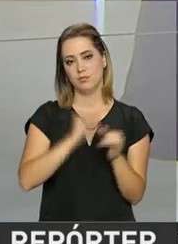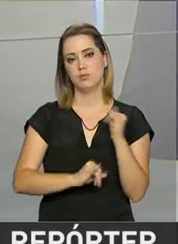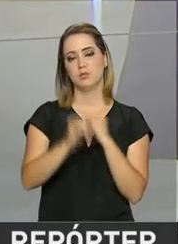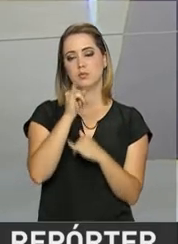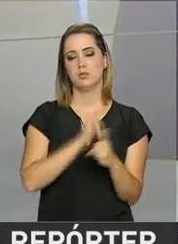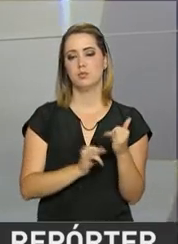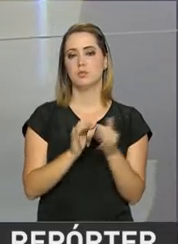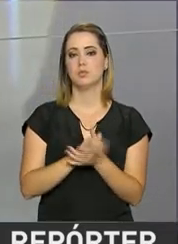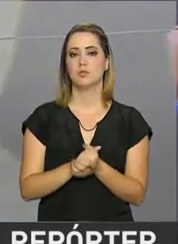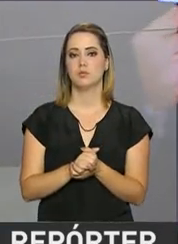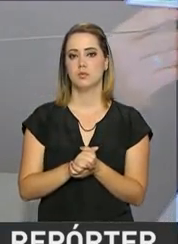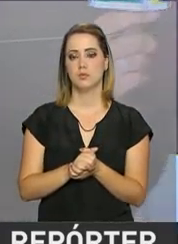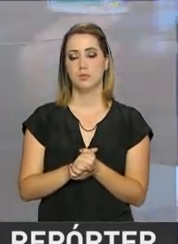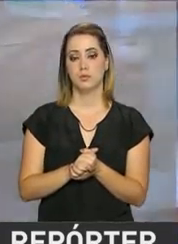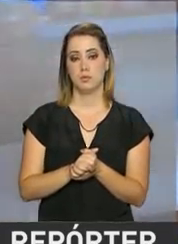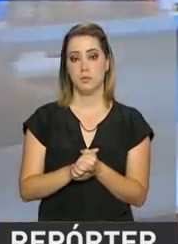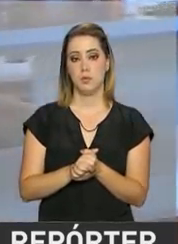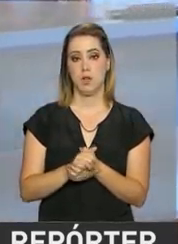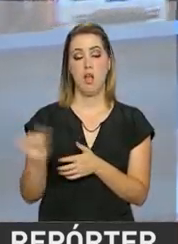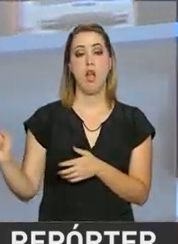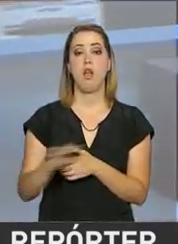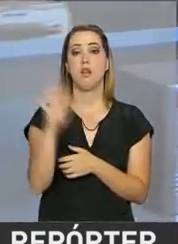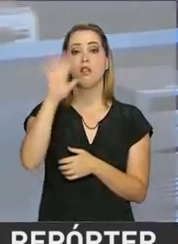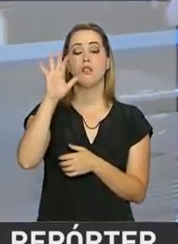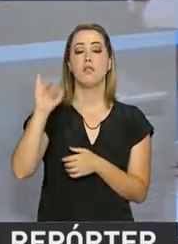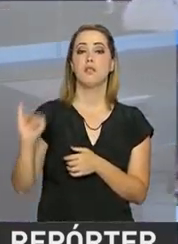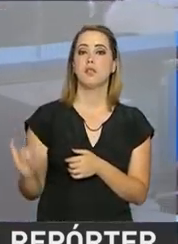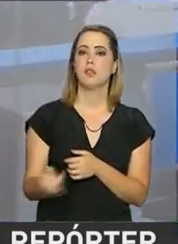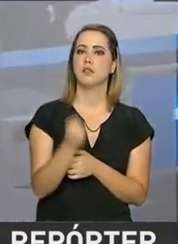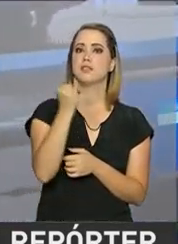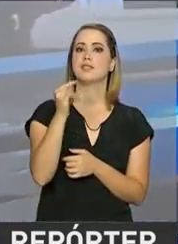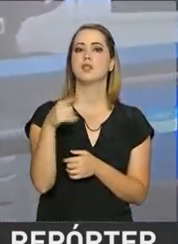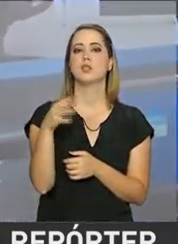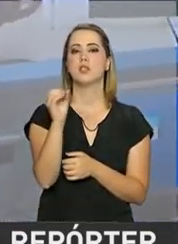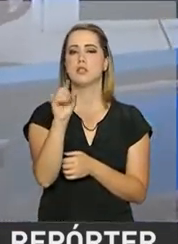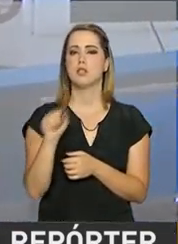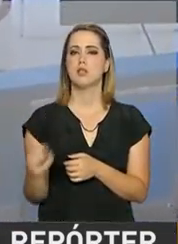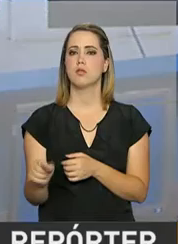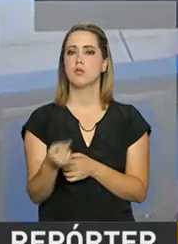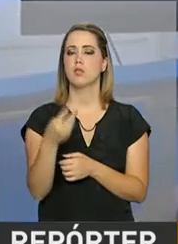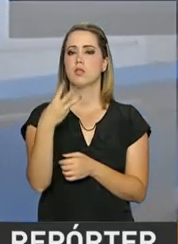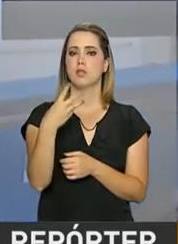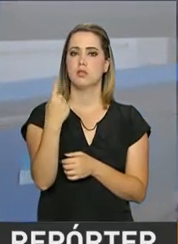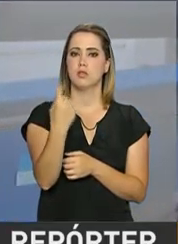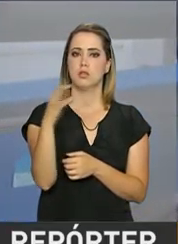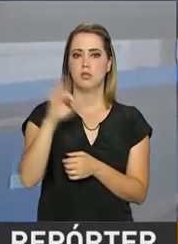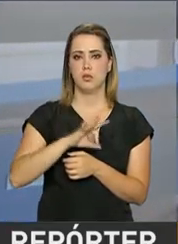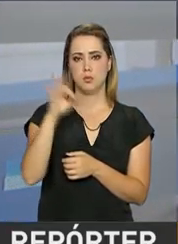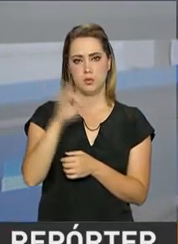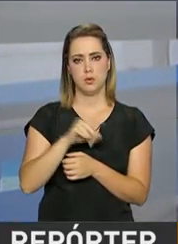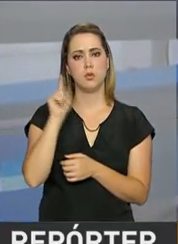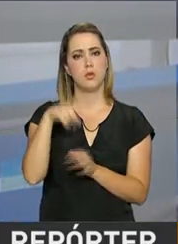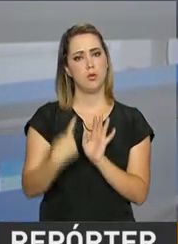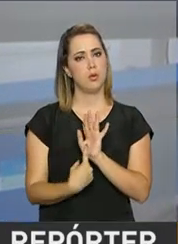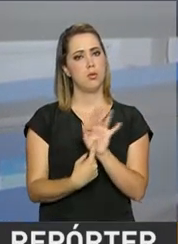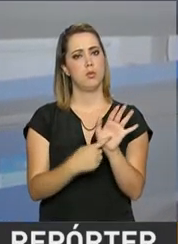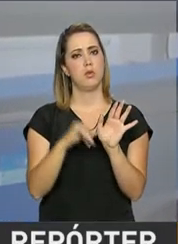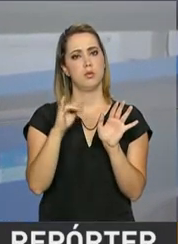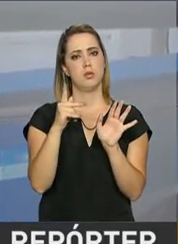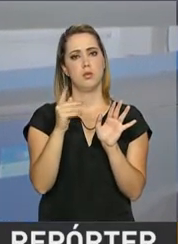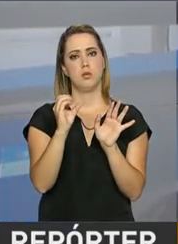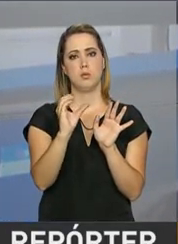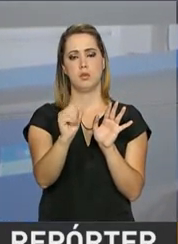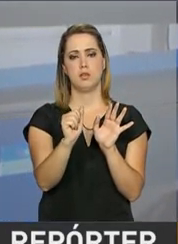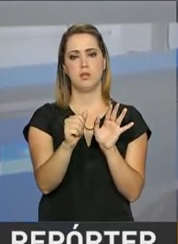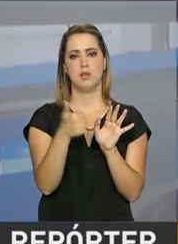por essas informações. E a inflação de janeiro deve ficar em 0,31%. É o que mostra o IPCA 15,